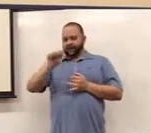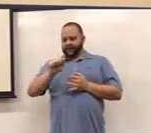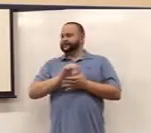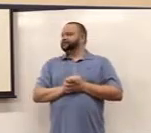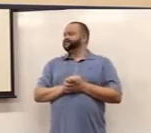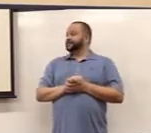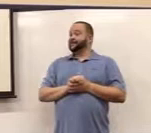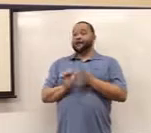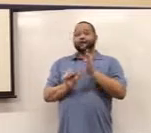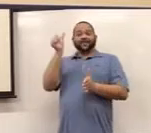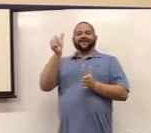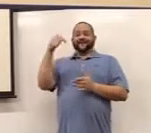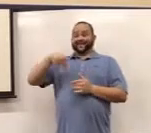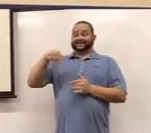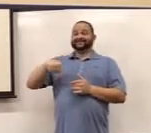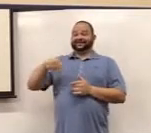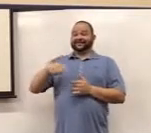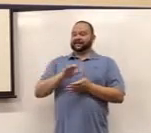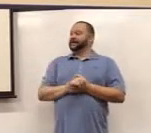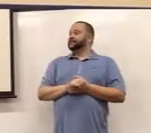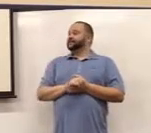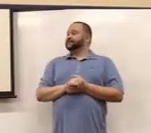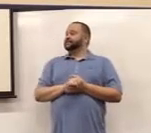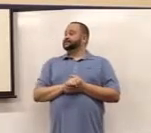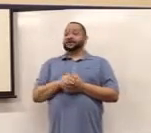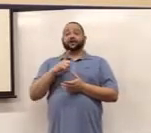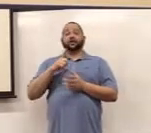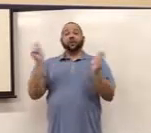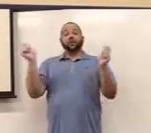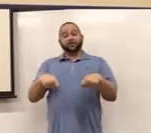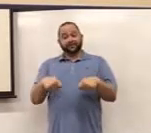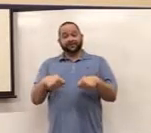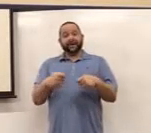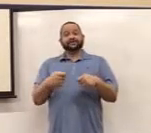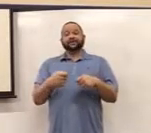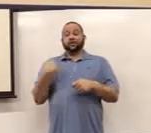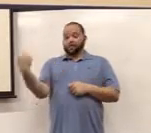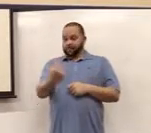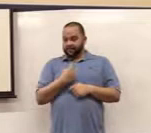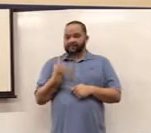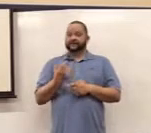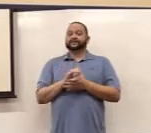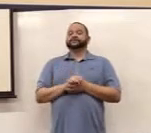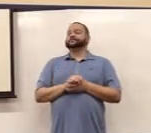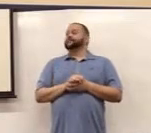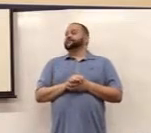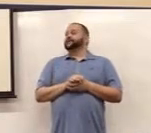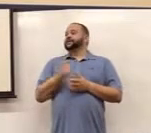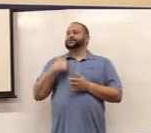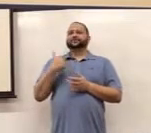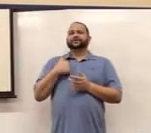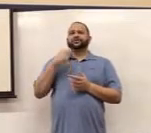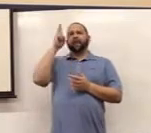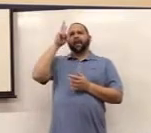Estreia. E isso dá uma possibilidade pra gente, abre uma oportunidade pra gente de meio que